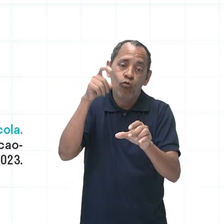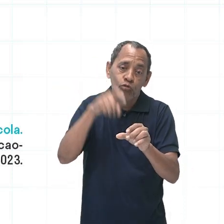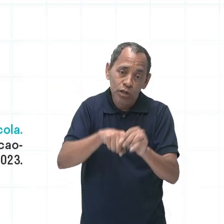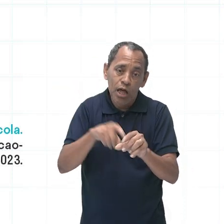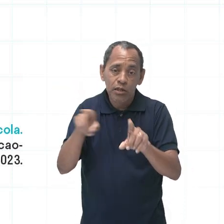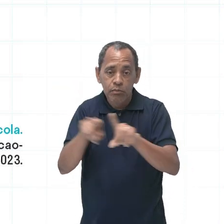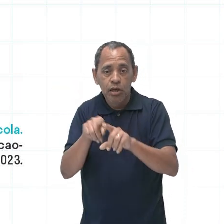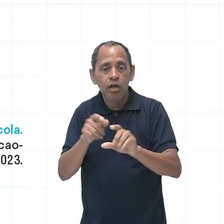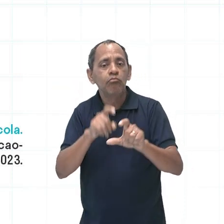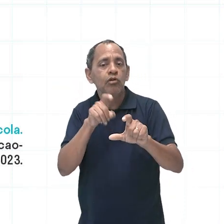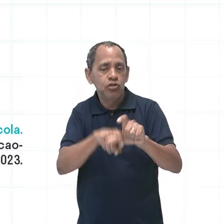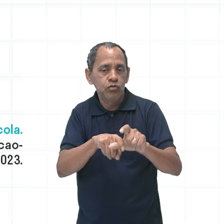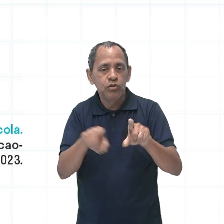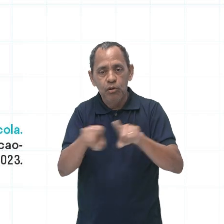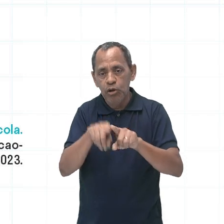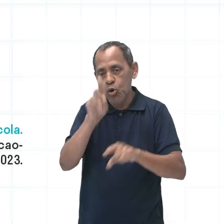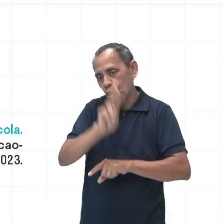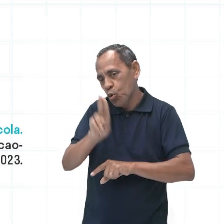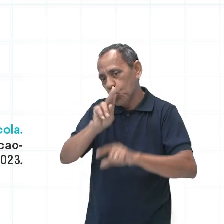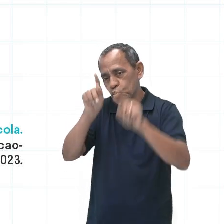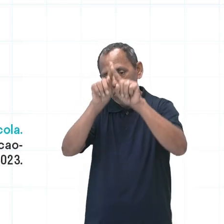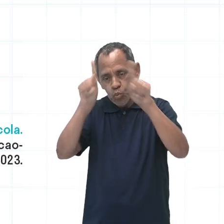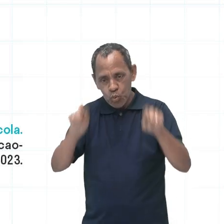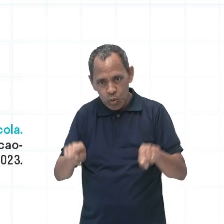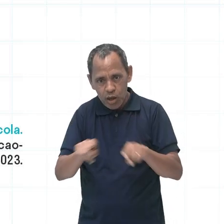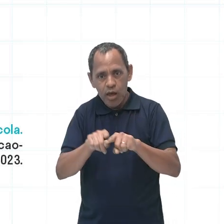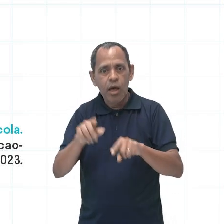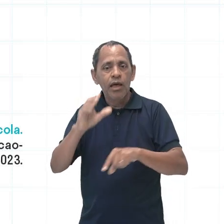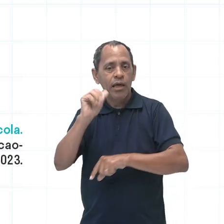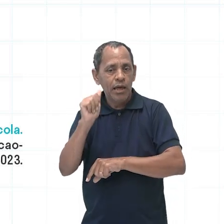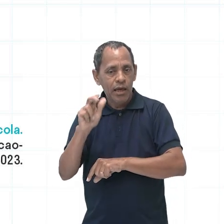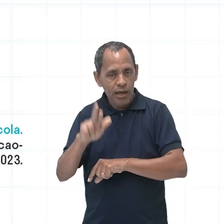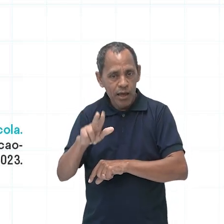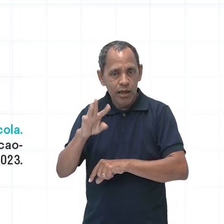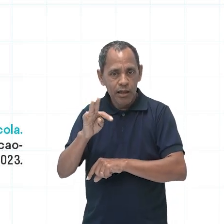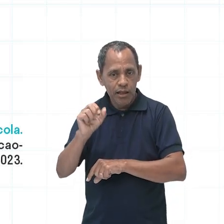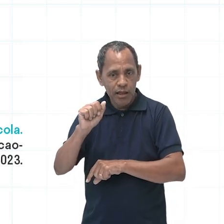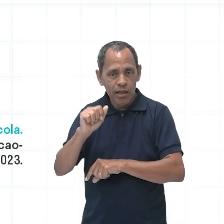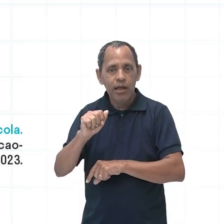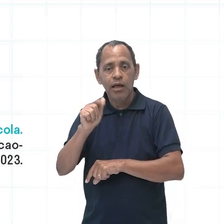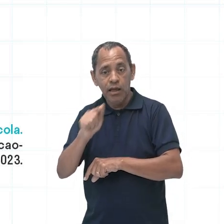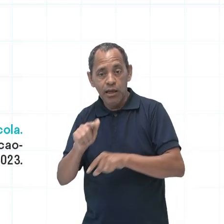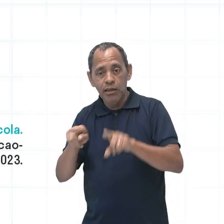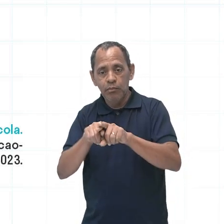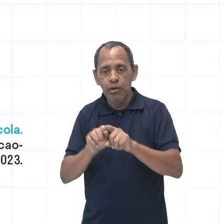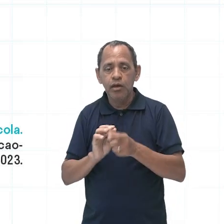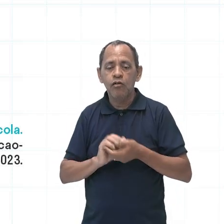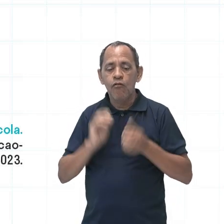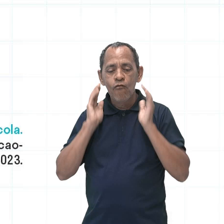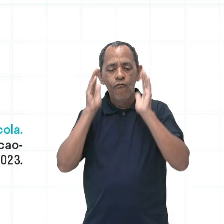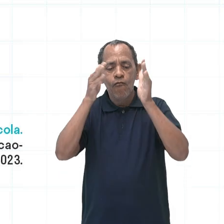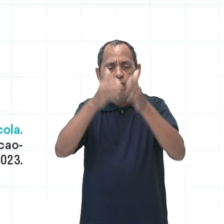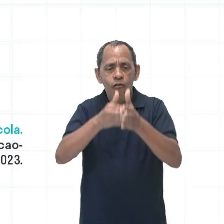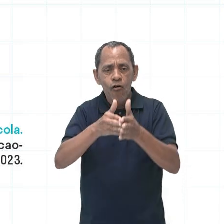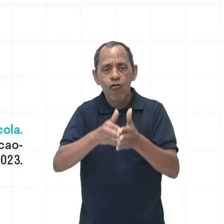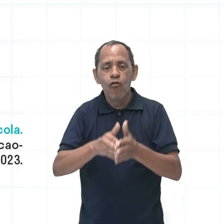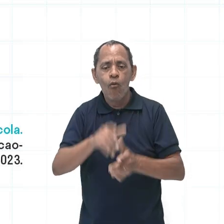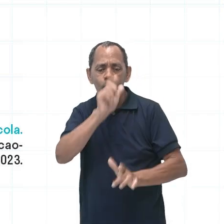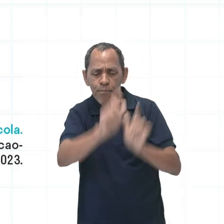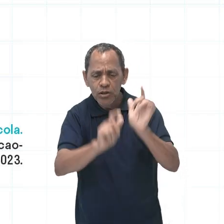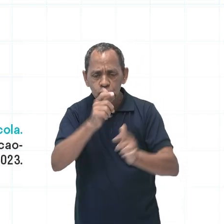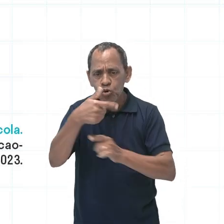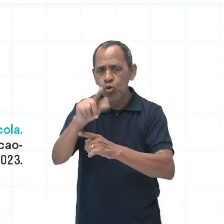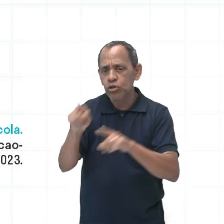o uso de cartaz, de repente, um cartaz pode atingir outras pessoas que não são tão ligadas ao meio virtual ou